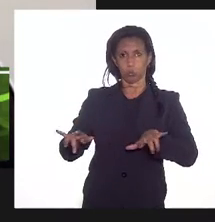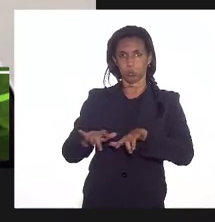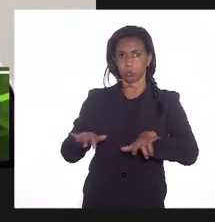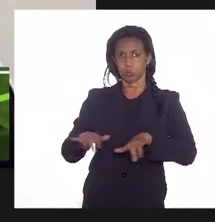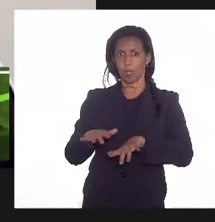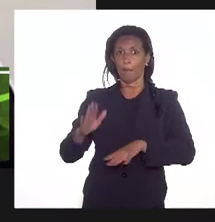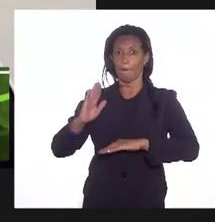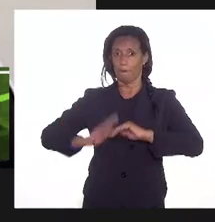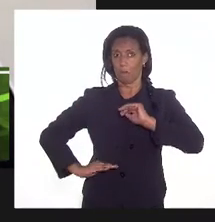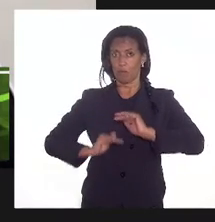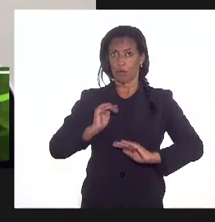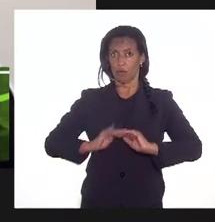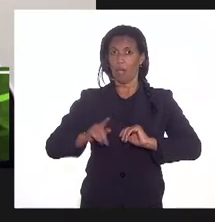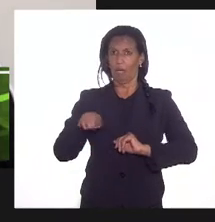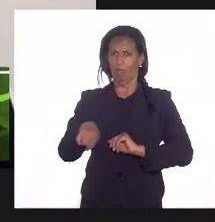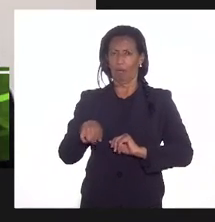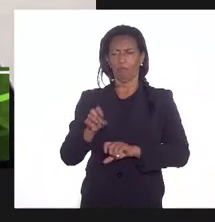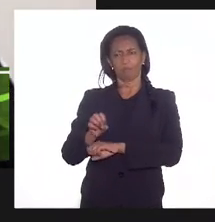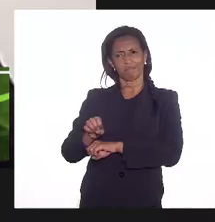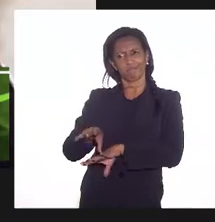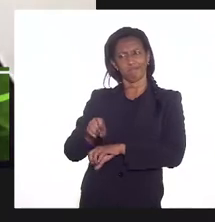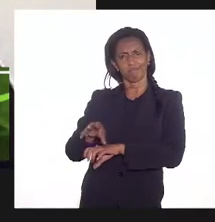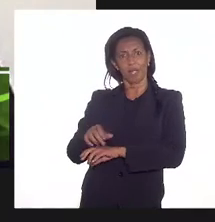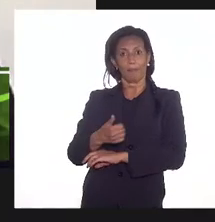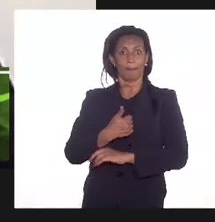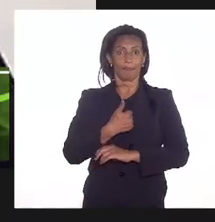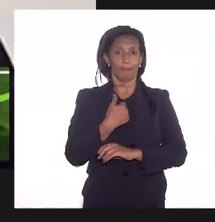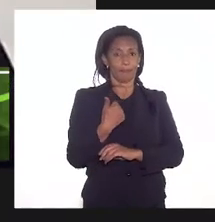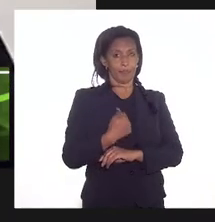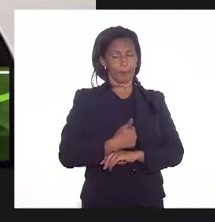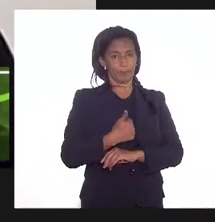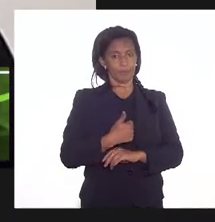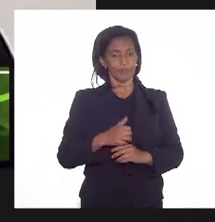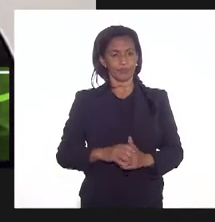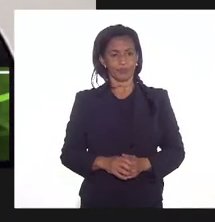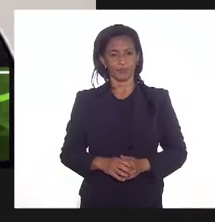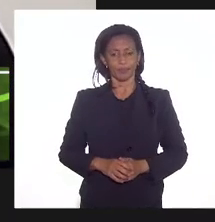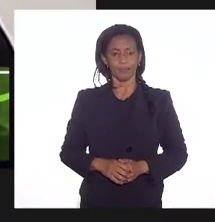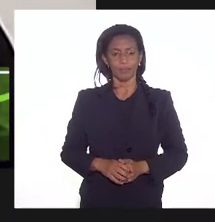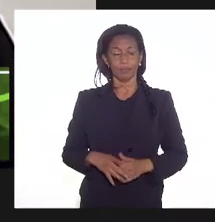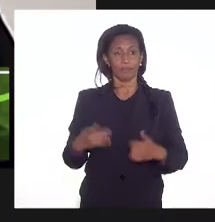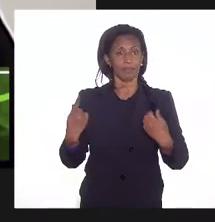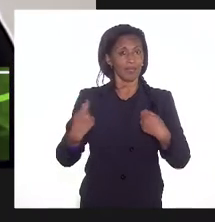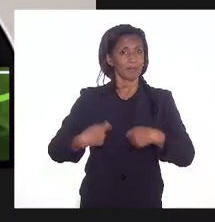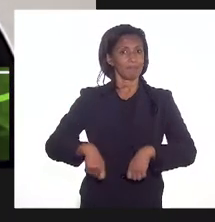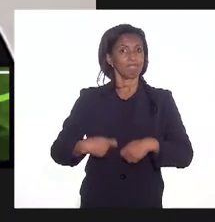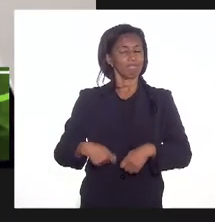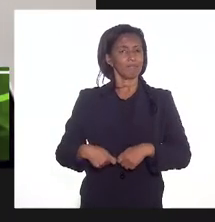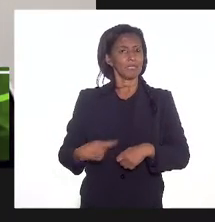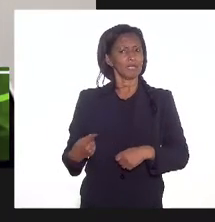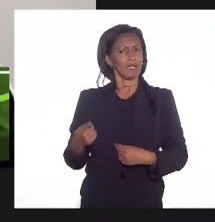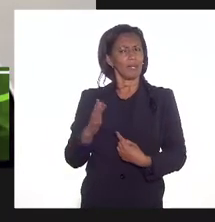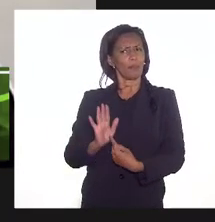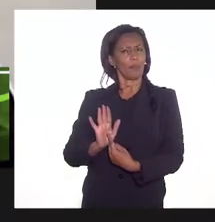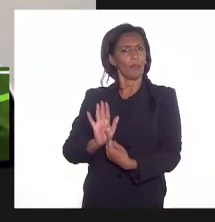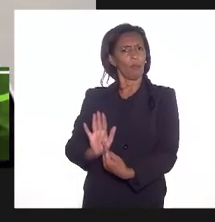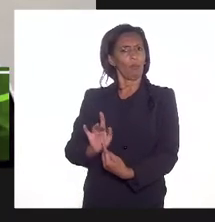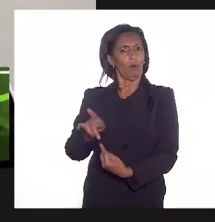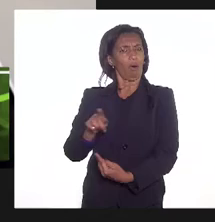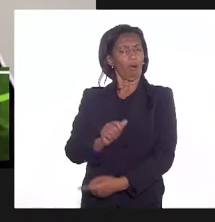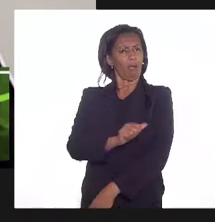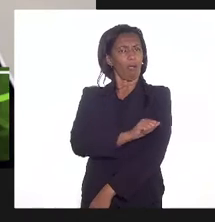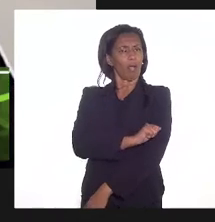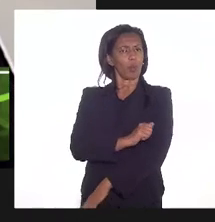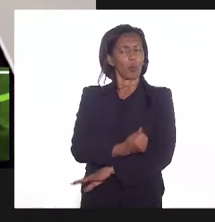essa a nossa orientação primeira é preciso que ela mostre para os alunos